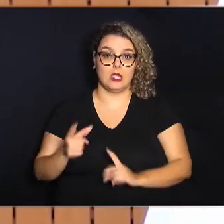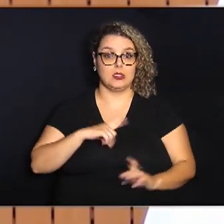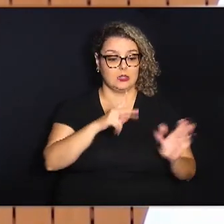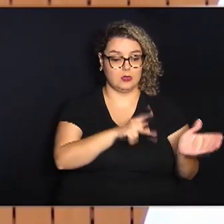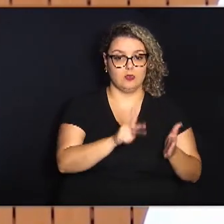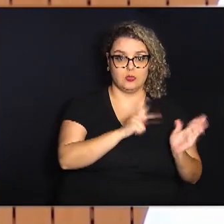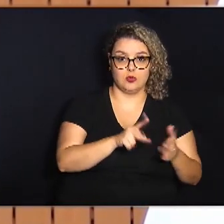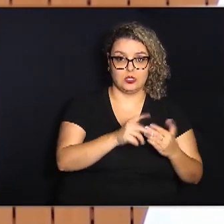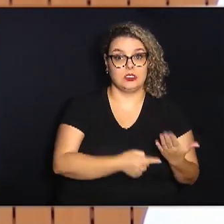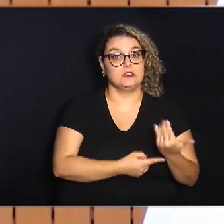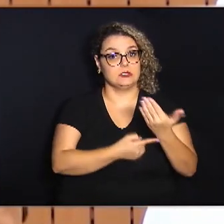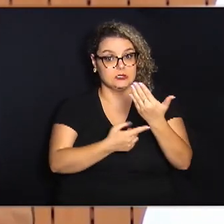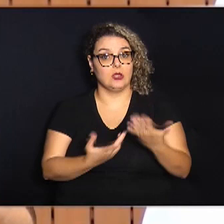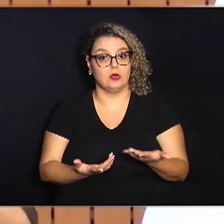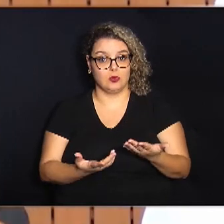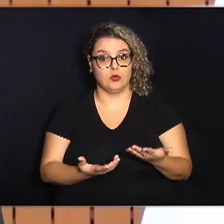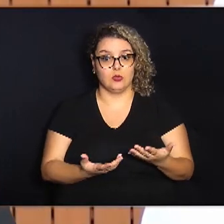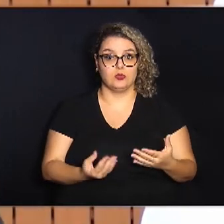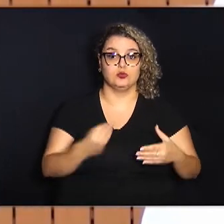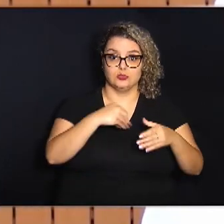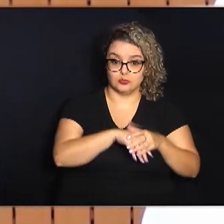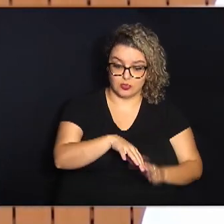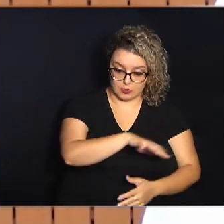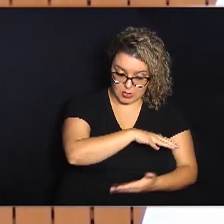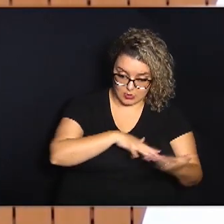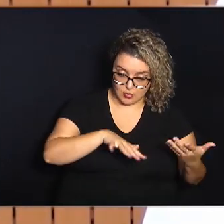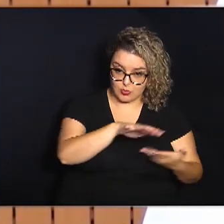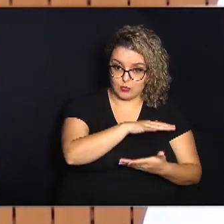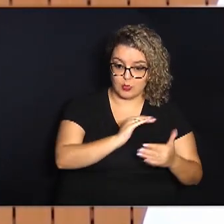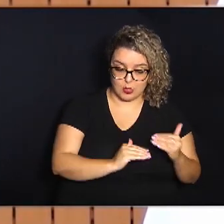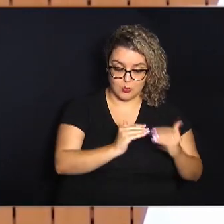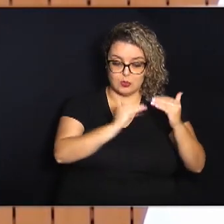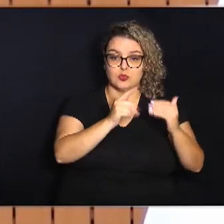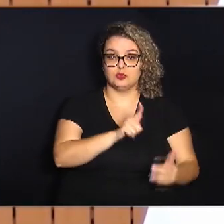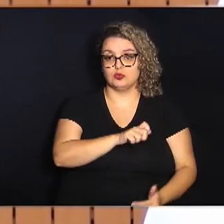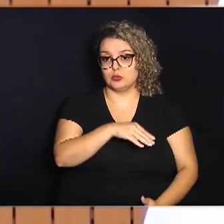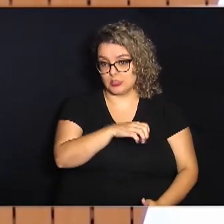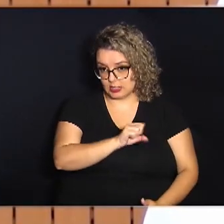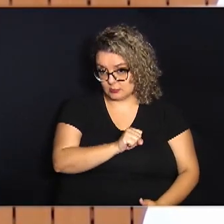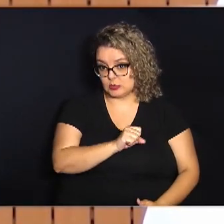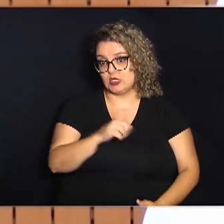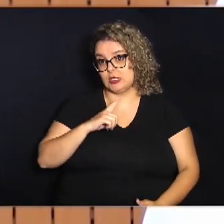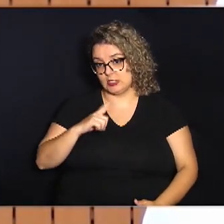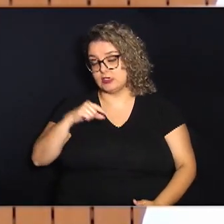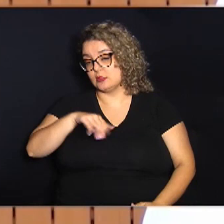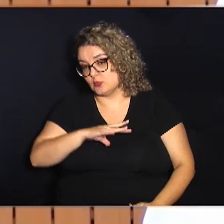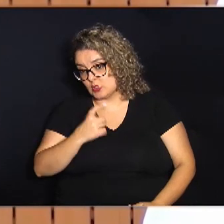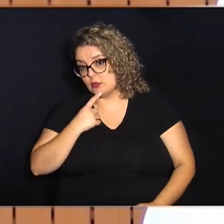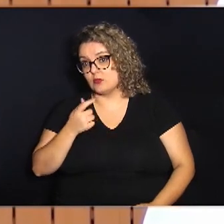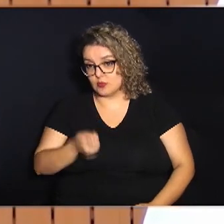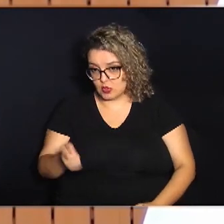da tecnologia, né, do que está embarcado para quem produz os games. E nós temos aqui em Campinas uma